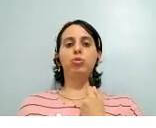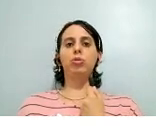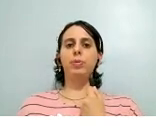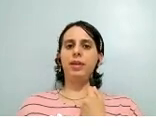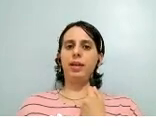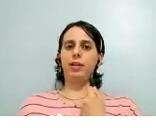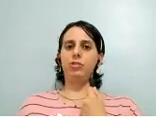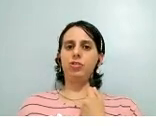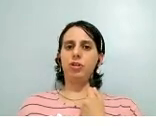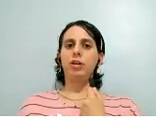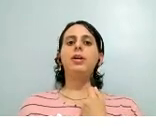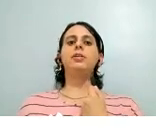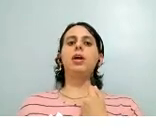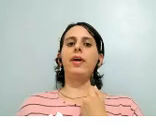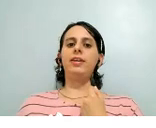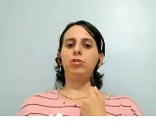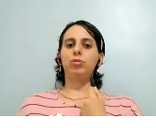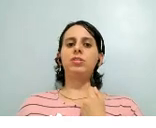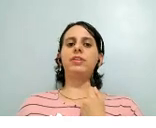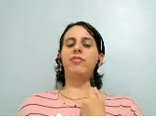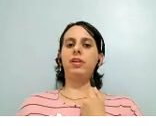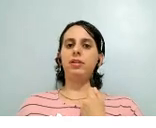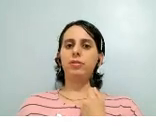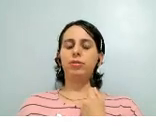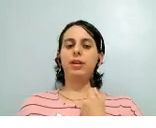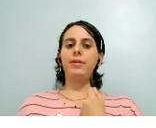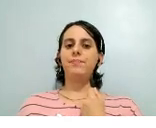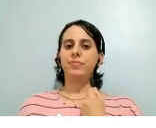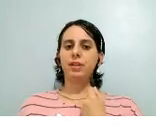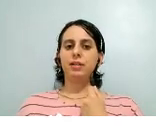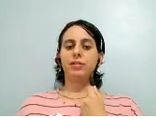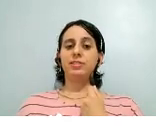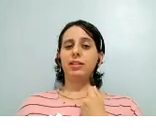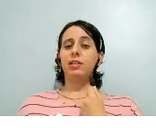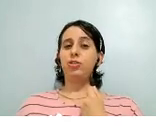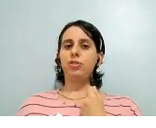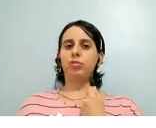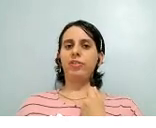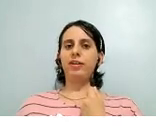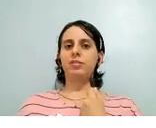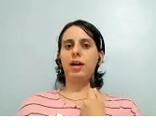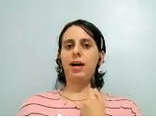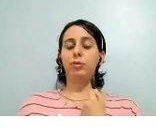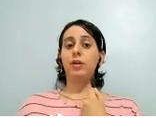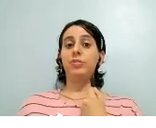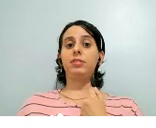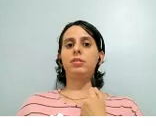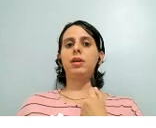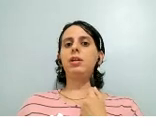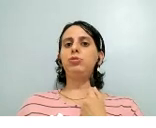nos surpreende. Então, é isso que está falando, né? Então, ele está aqui